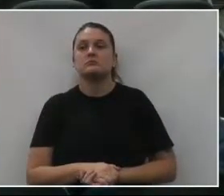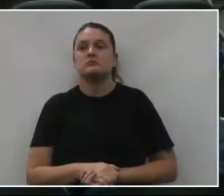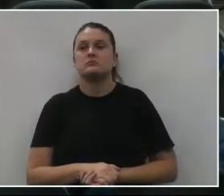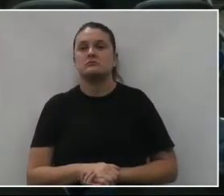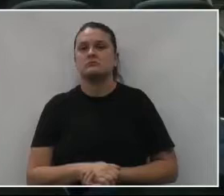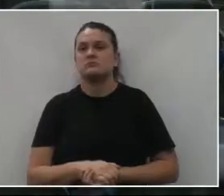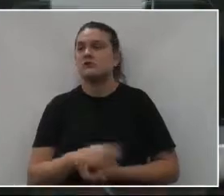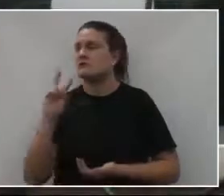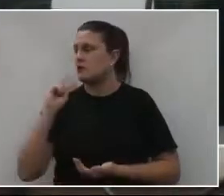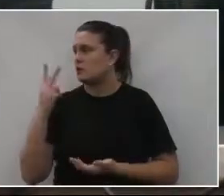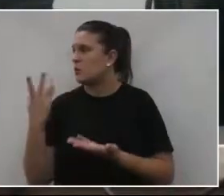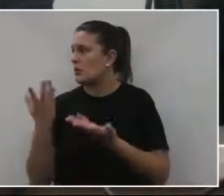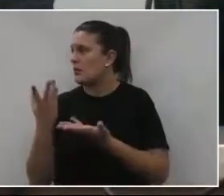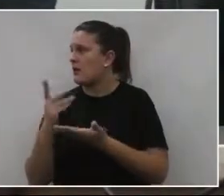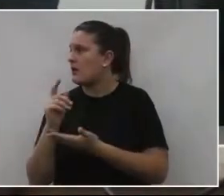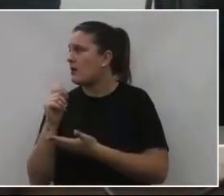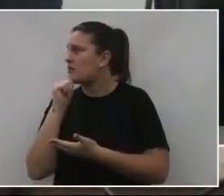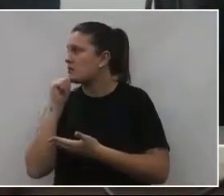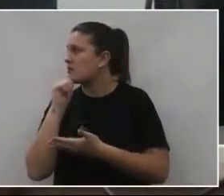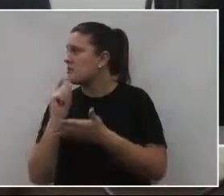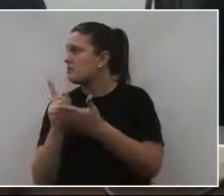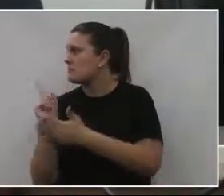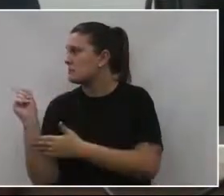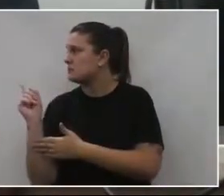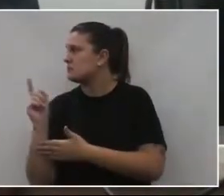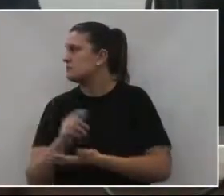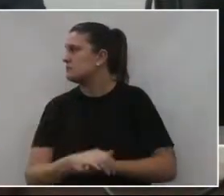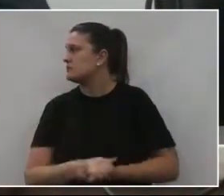Mais algum dos senhores vereadores?